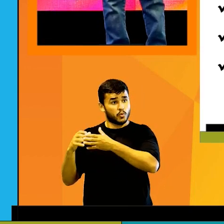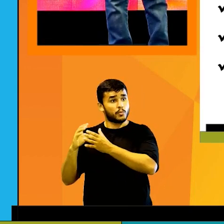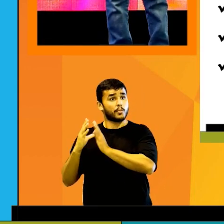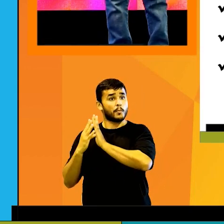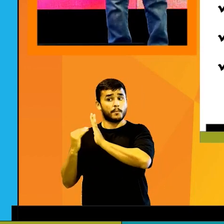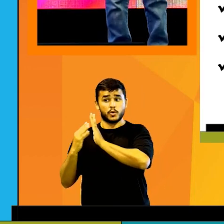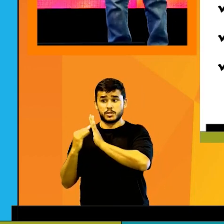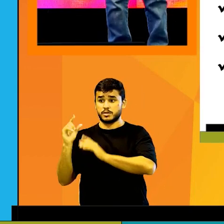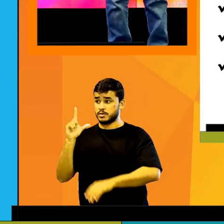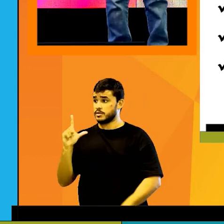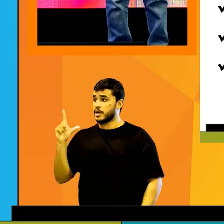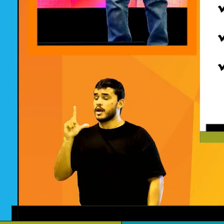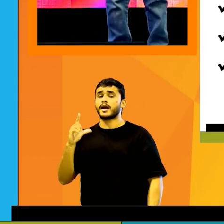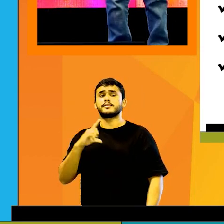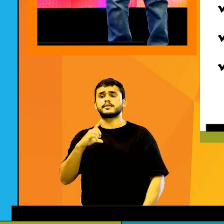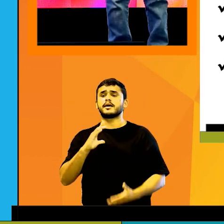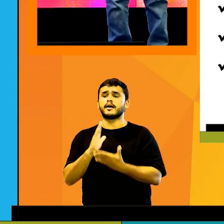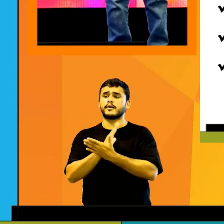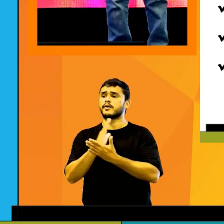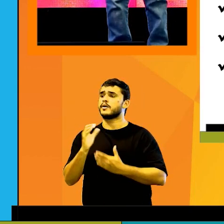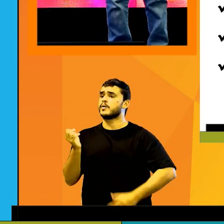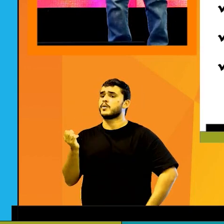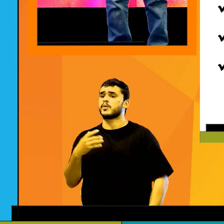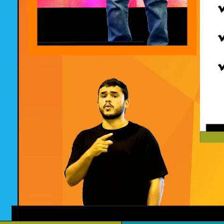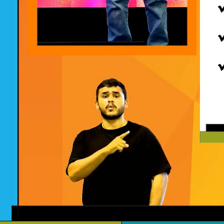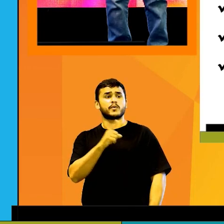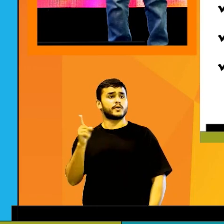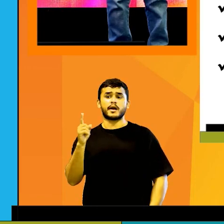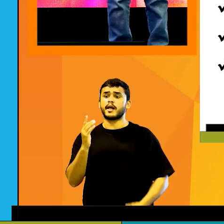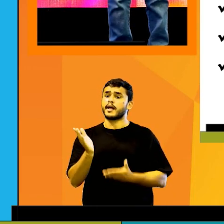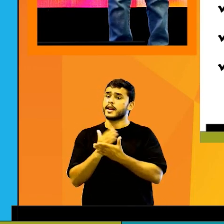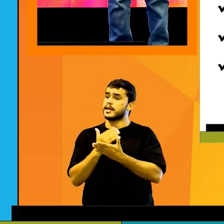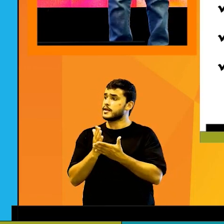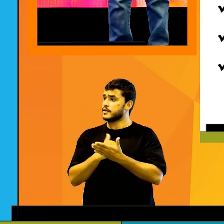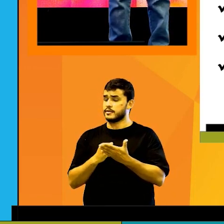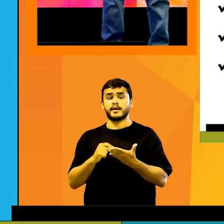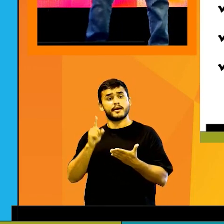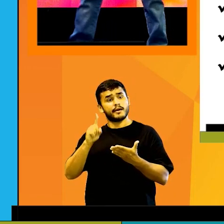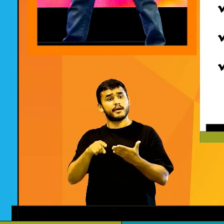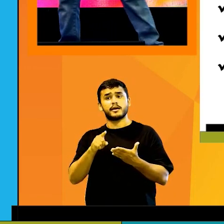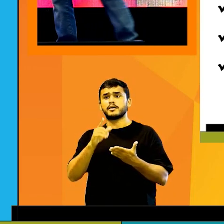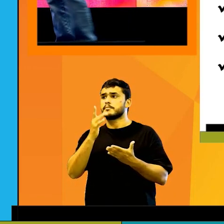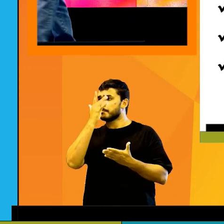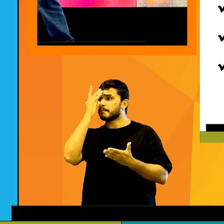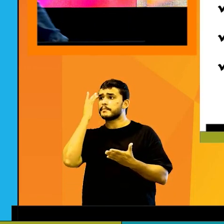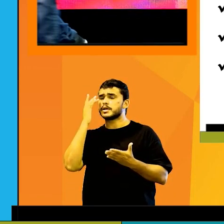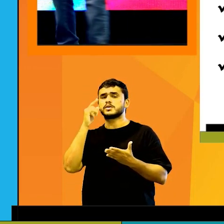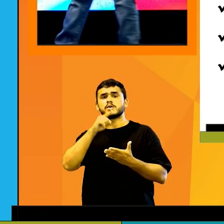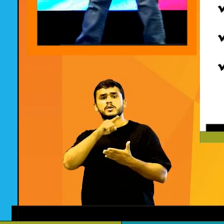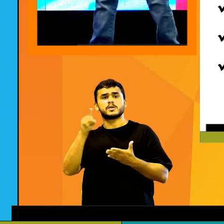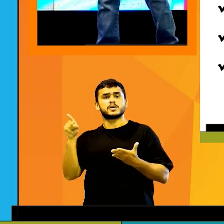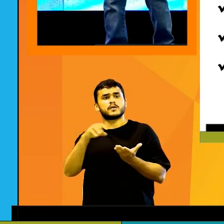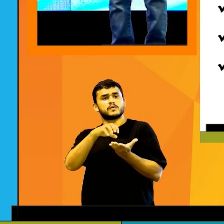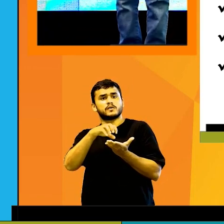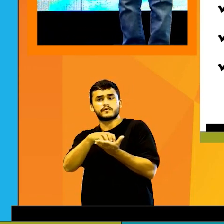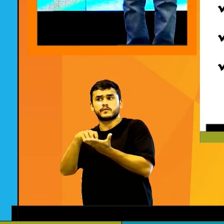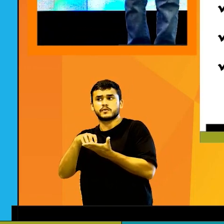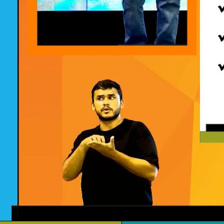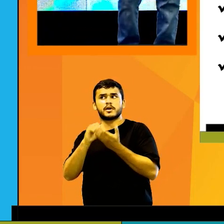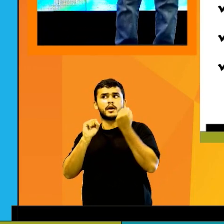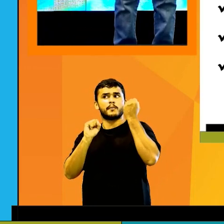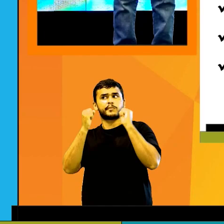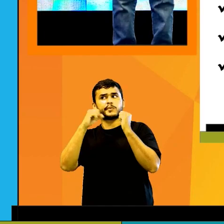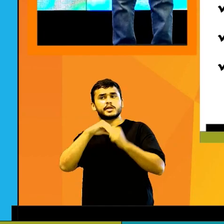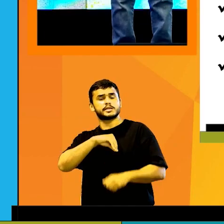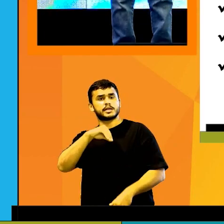nova classe leitora, uma classe proletária, uma classe operária, que passou a exigir que os escritores não